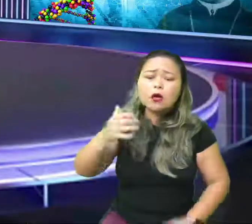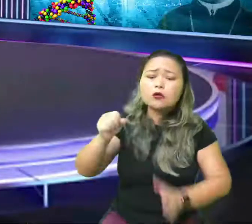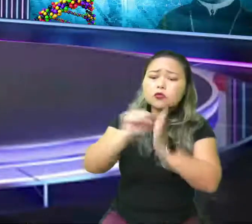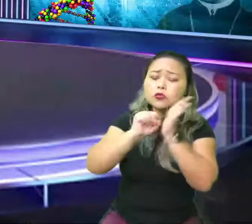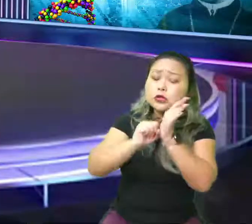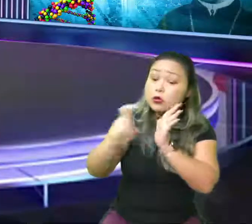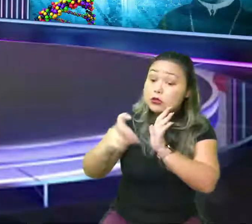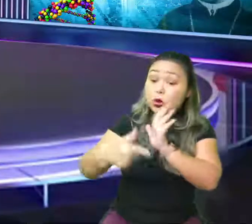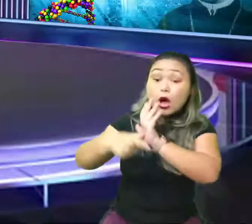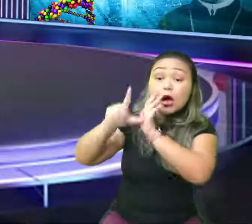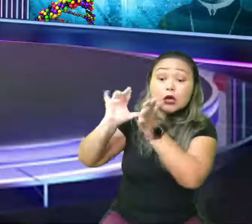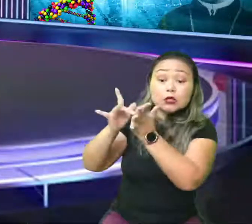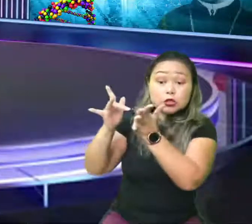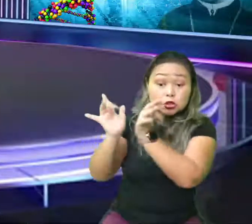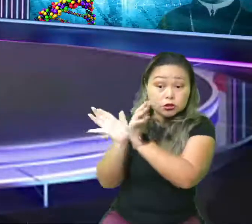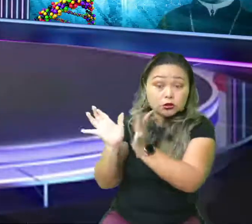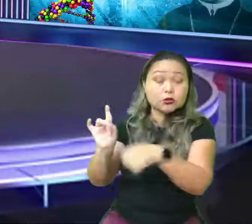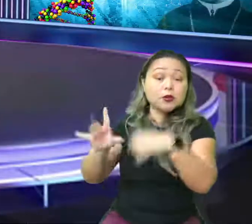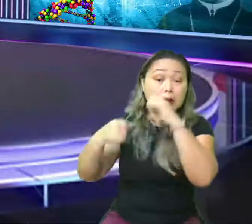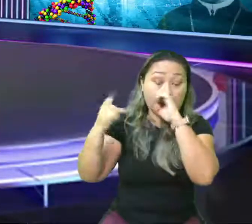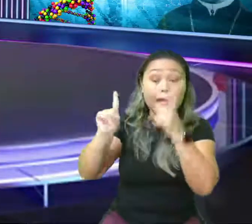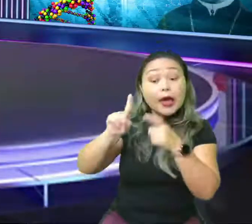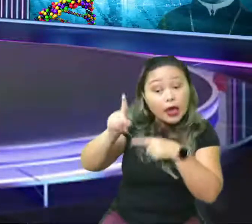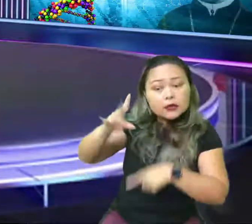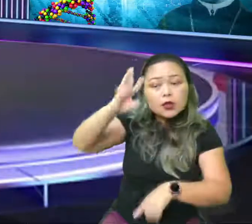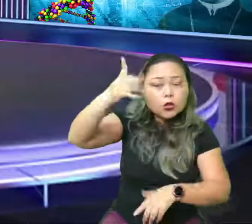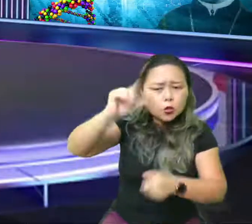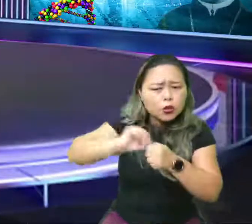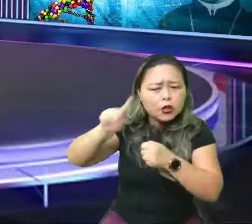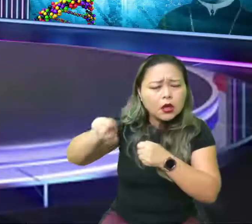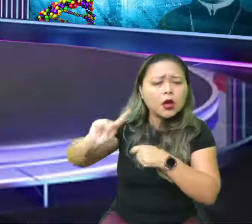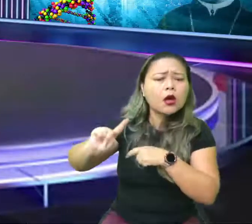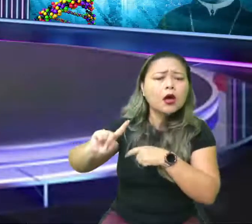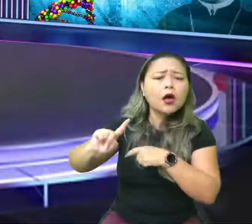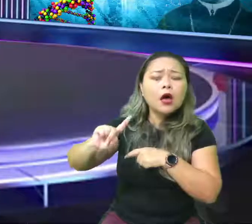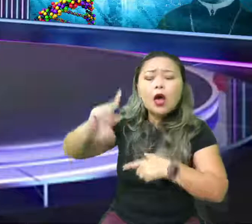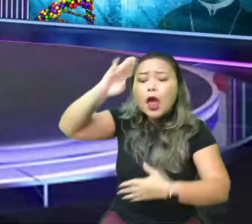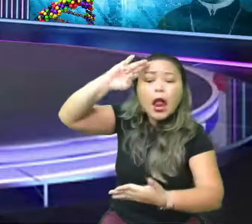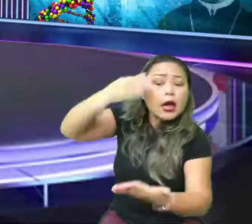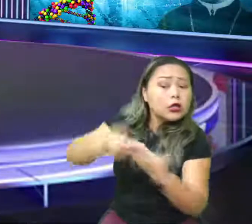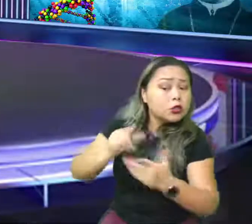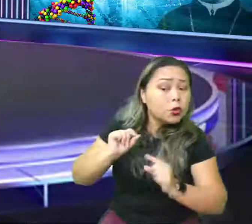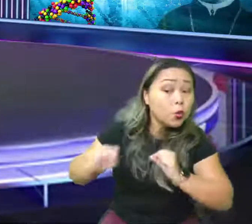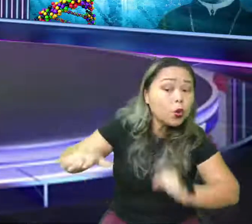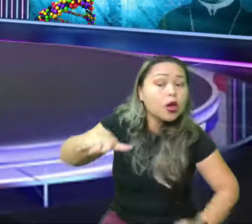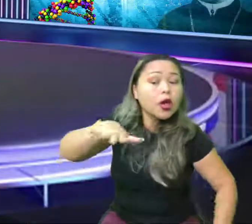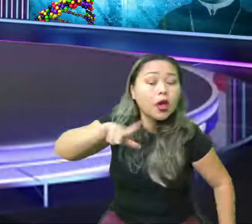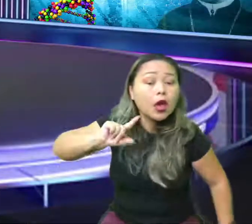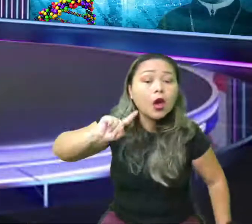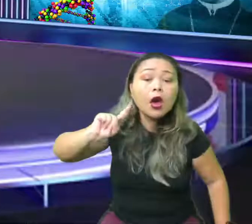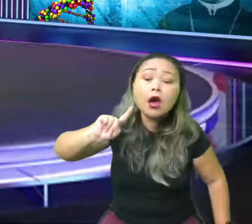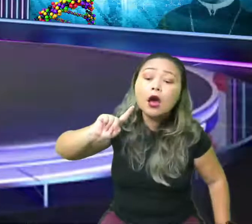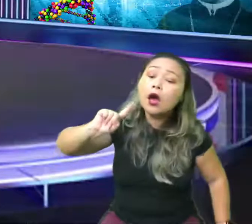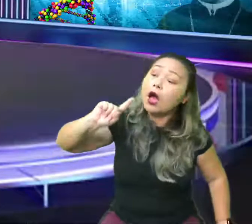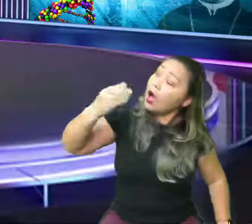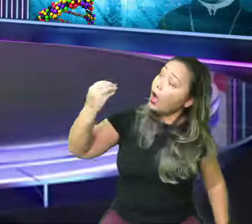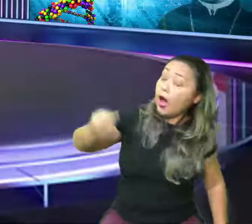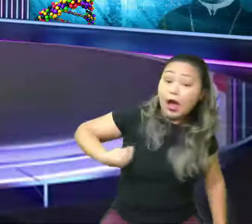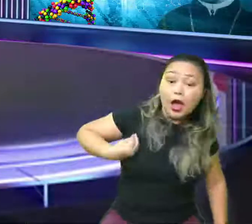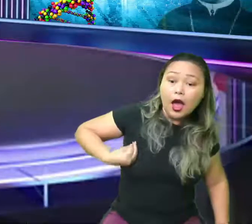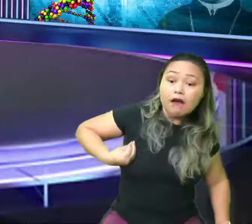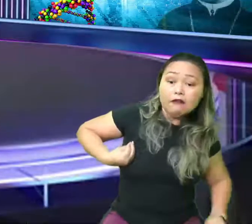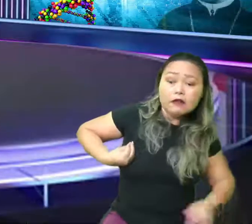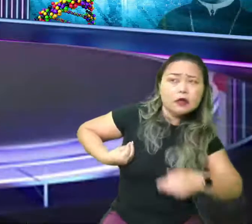Então, essa teoria da panspermia, ela acredita que a forma de vida